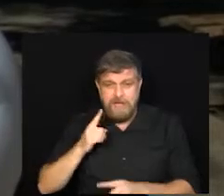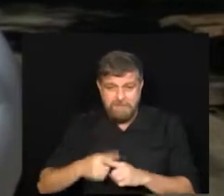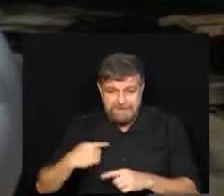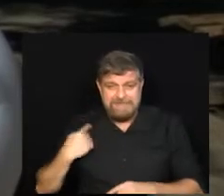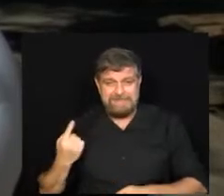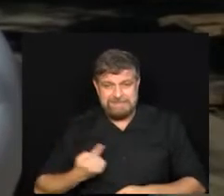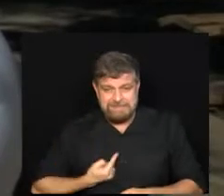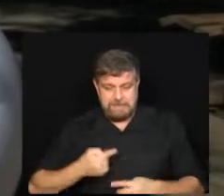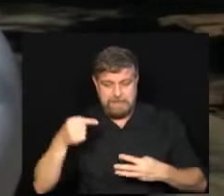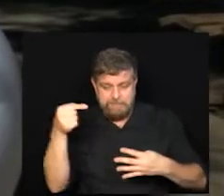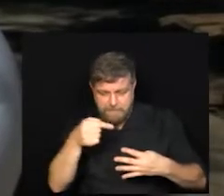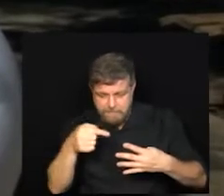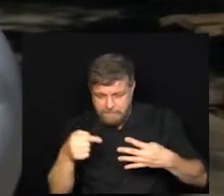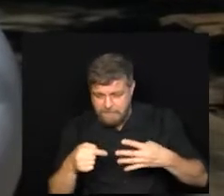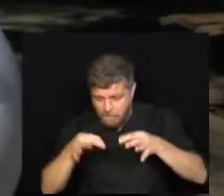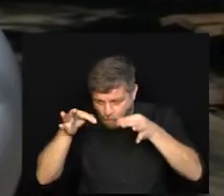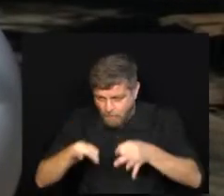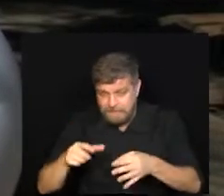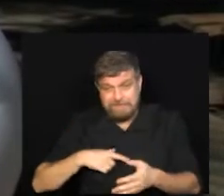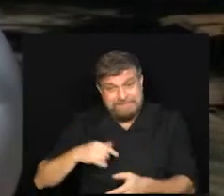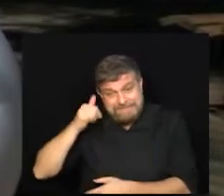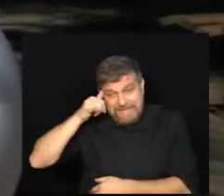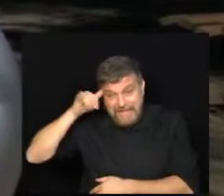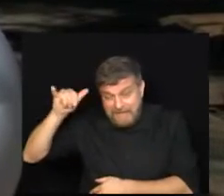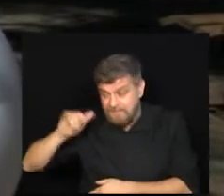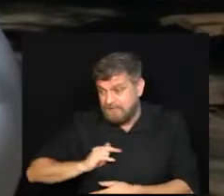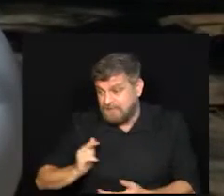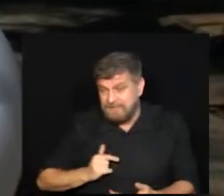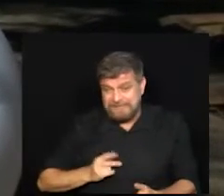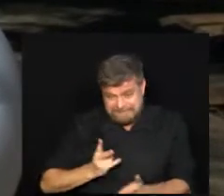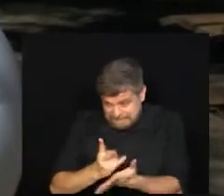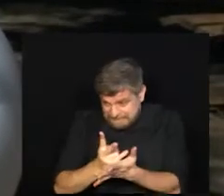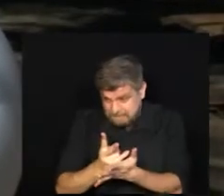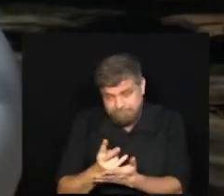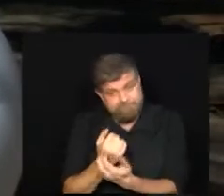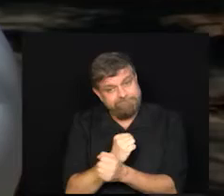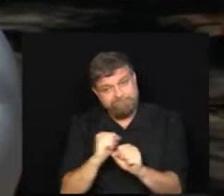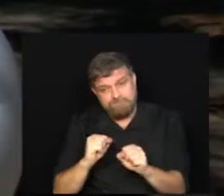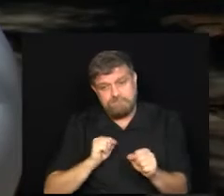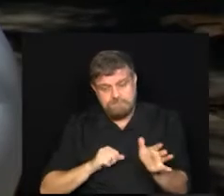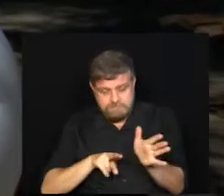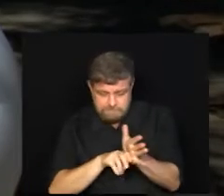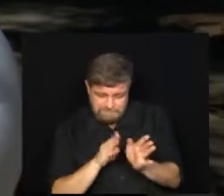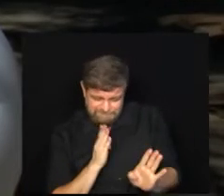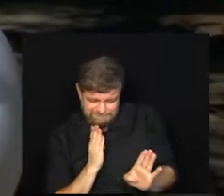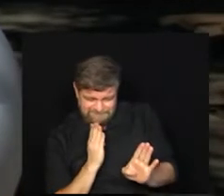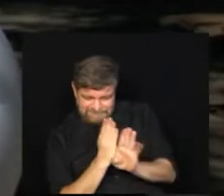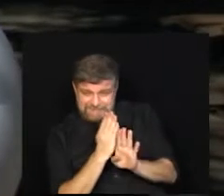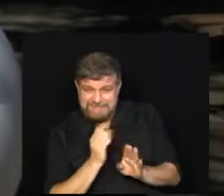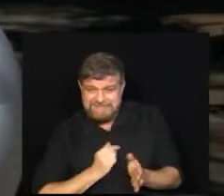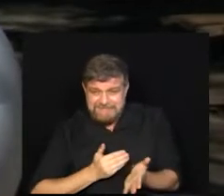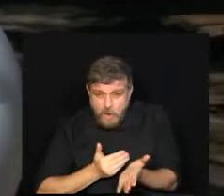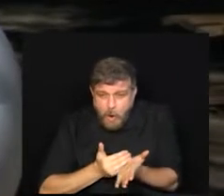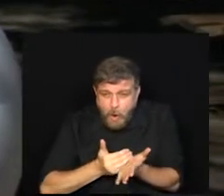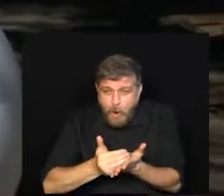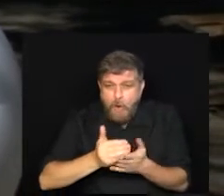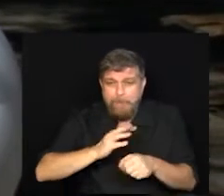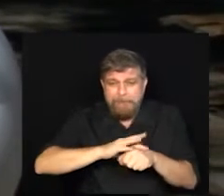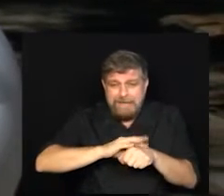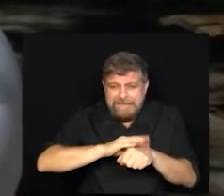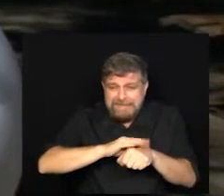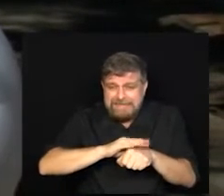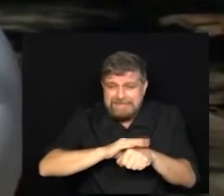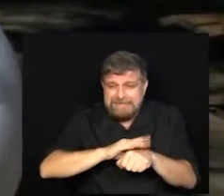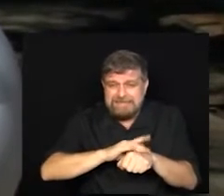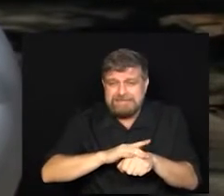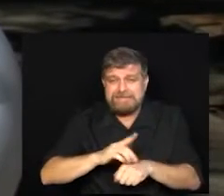gente faça tudo correto, nem sempre é possível evitar ter a doença, então fazer o diagnóstico precoce, diagnosticar no momento inicial, quando a